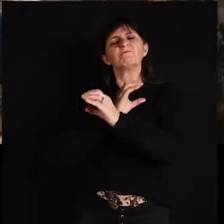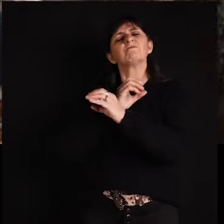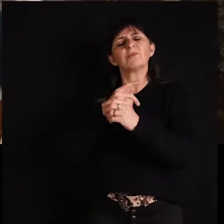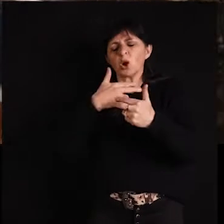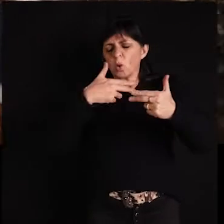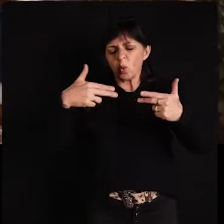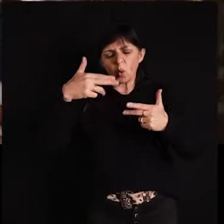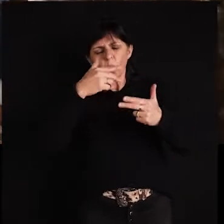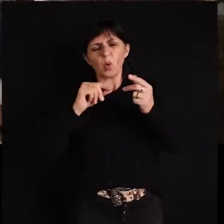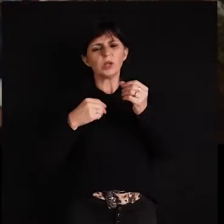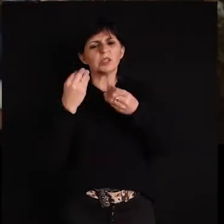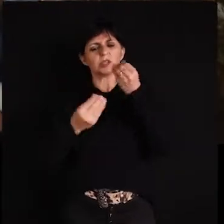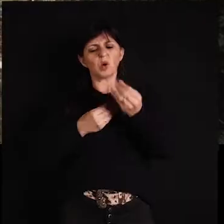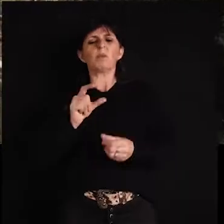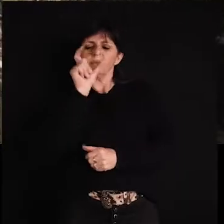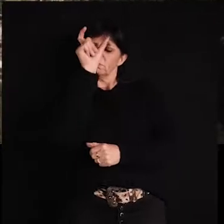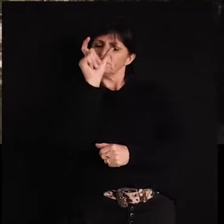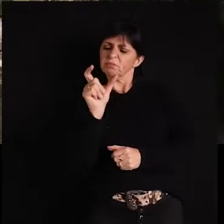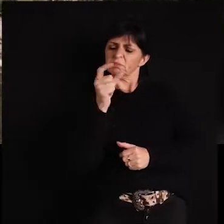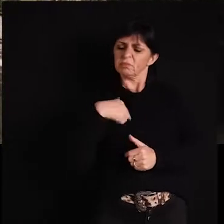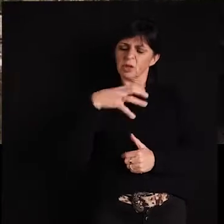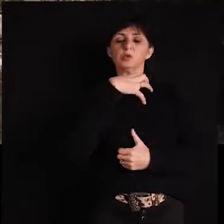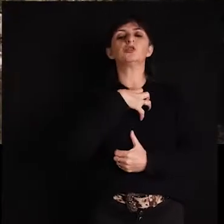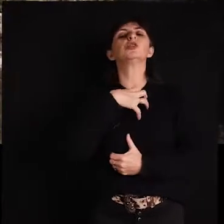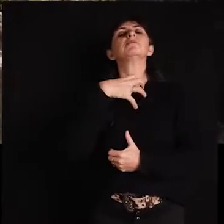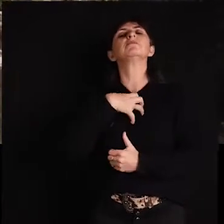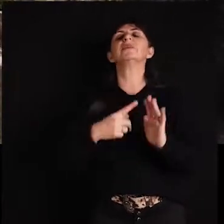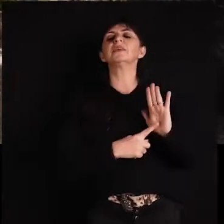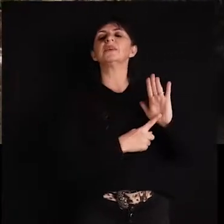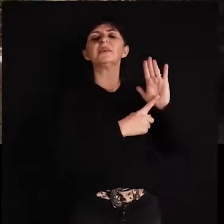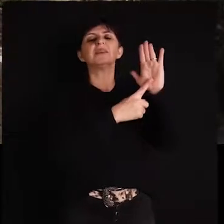São partes do meu retrato, capão de mato, vargem e